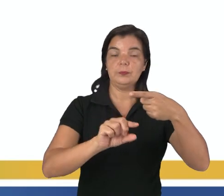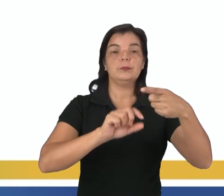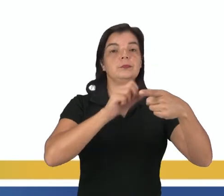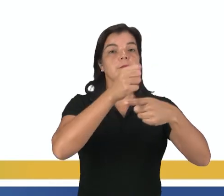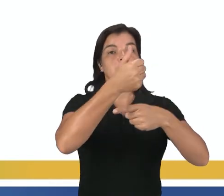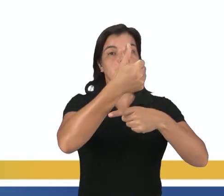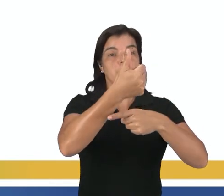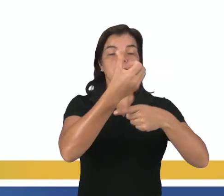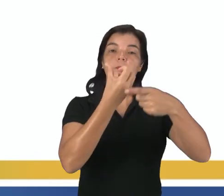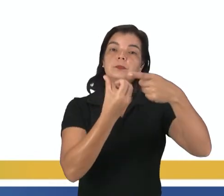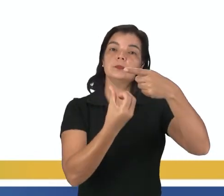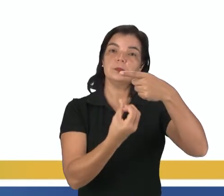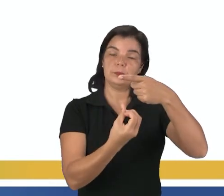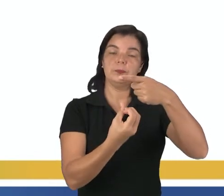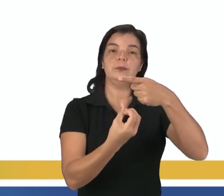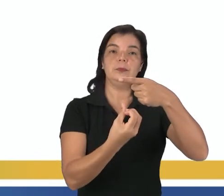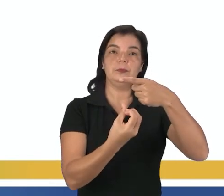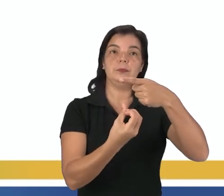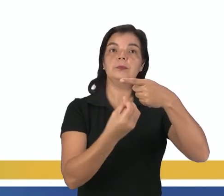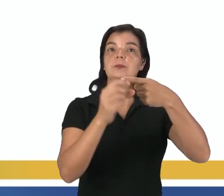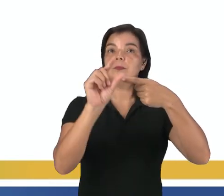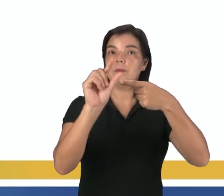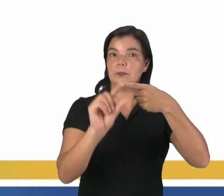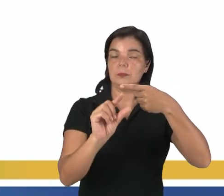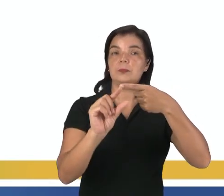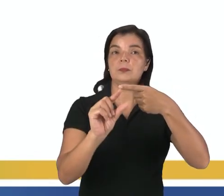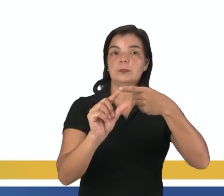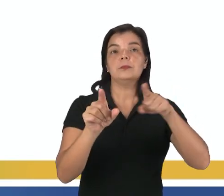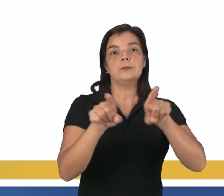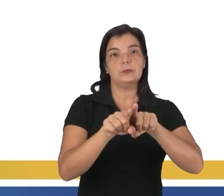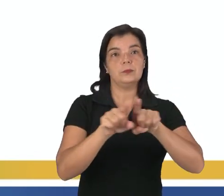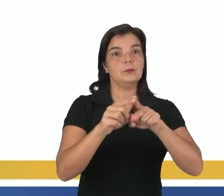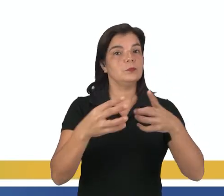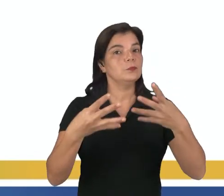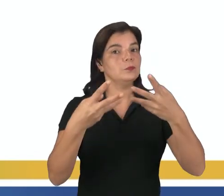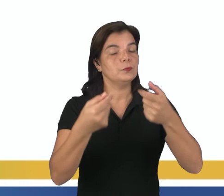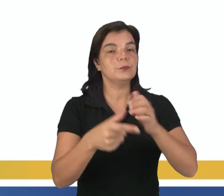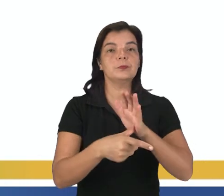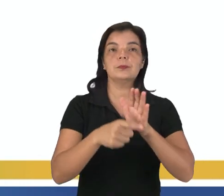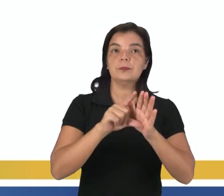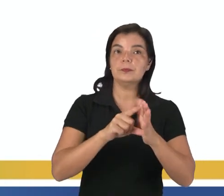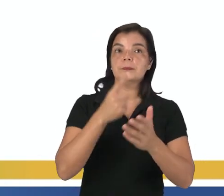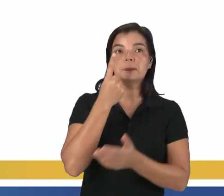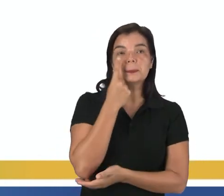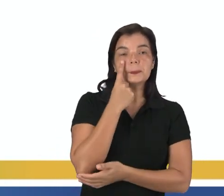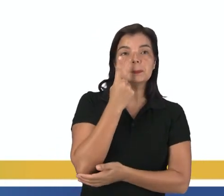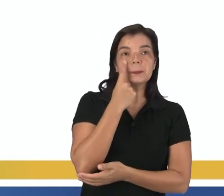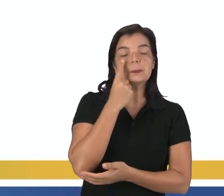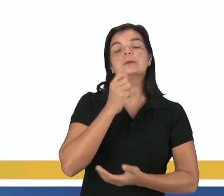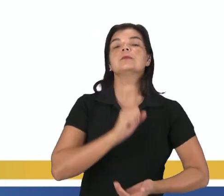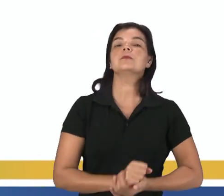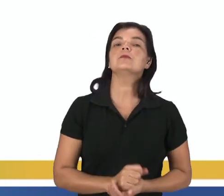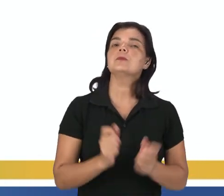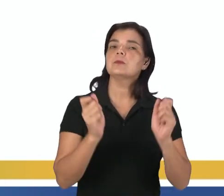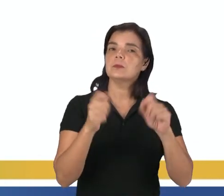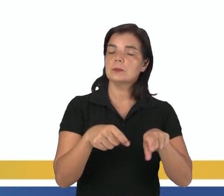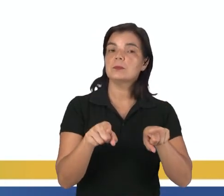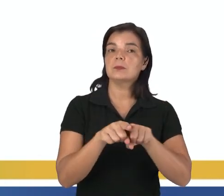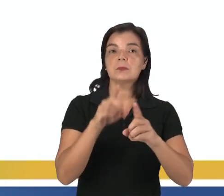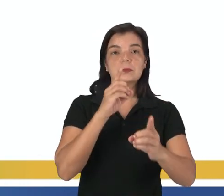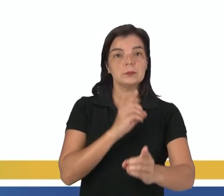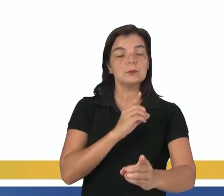essas anteriores e 1/6 menor ainda que todas as anteriores. Observe que nós podemos